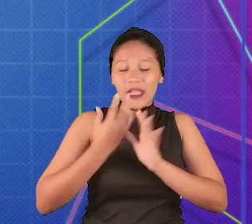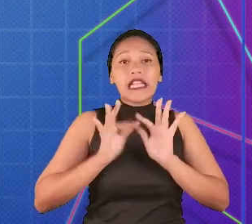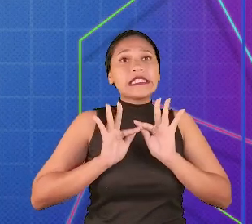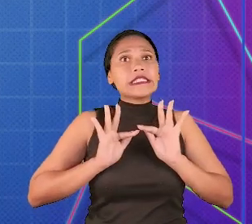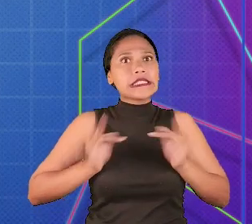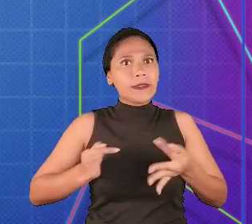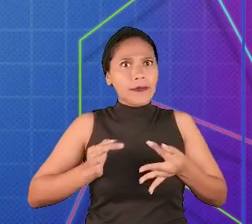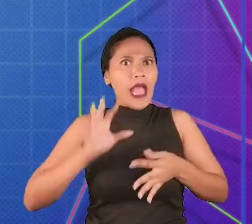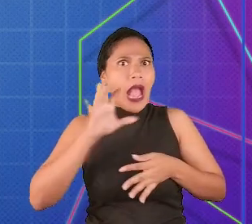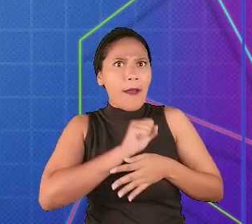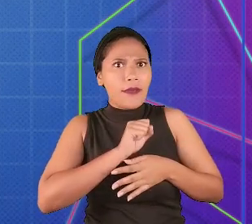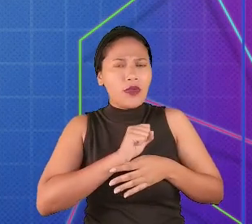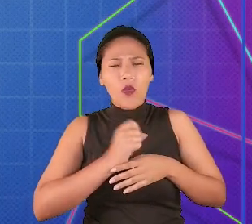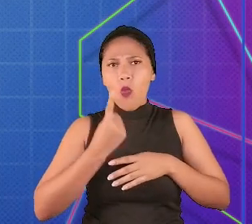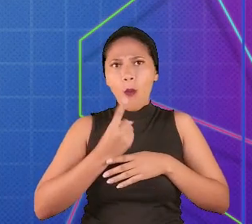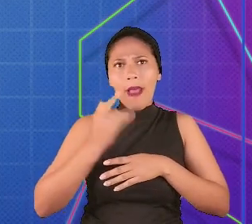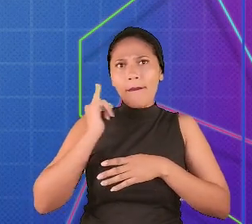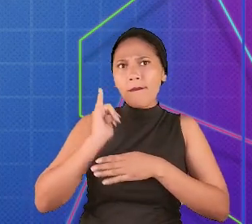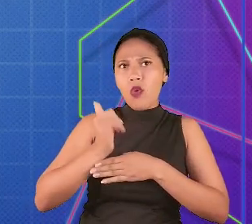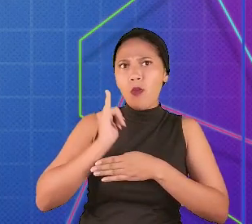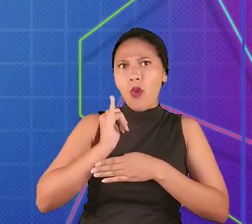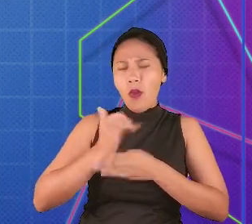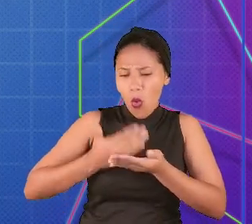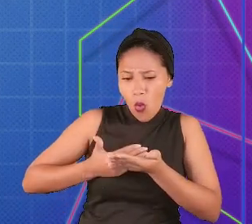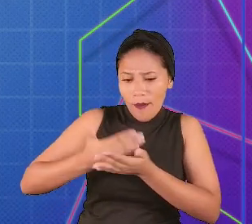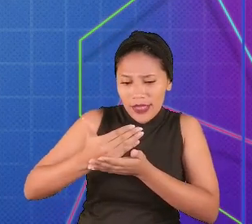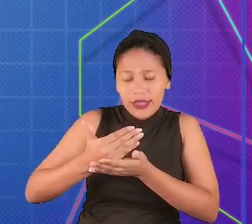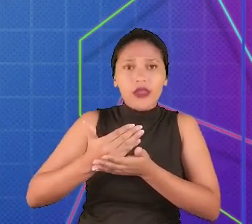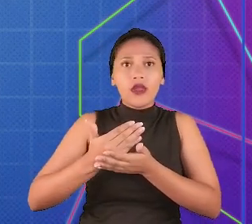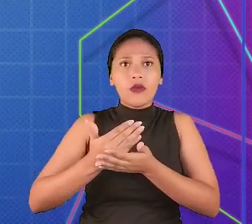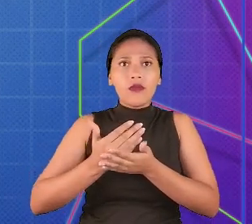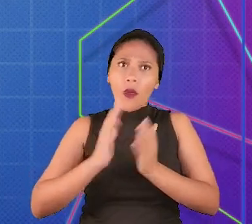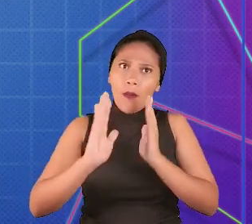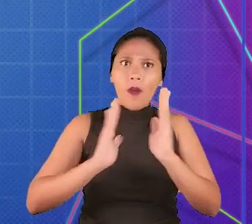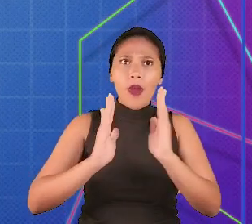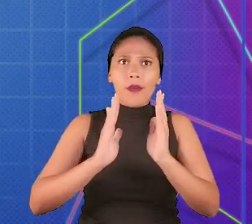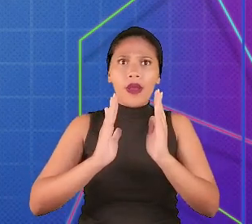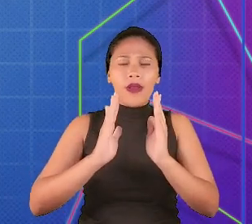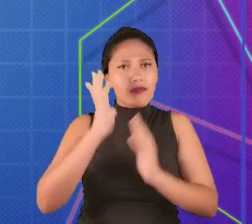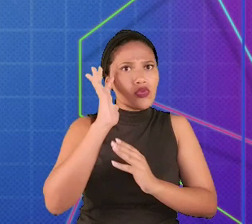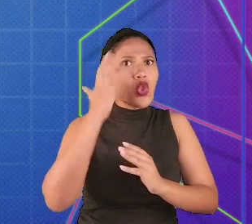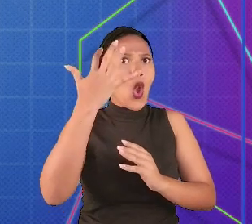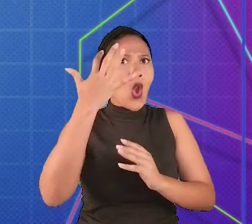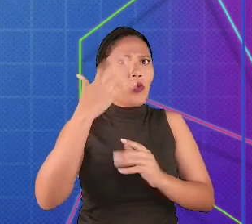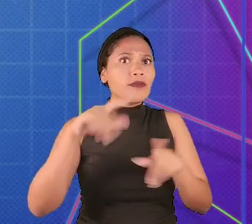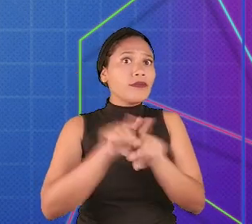maneira simples e rápida uma narrativa que apresente o início, complicação,